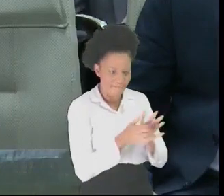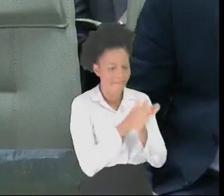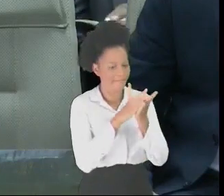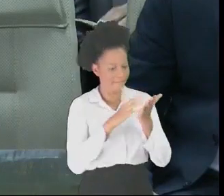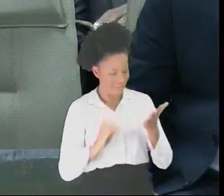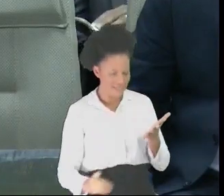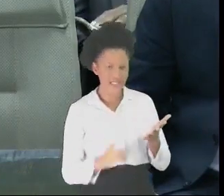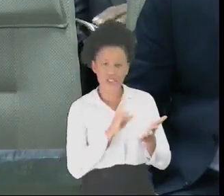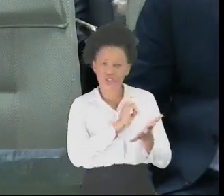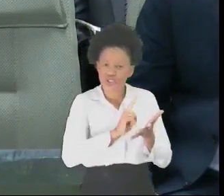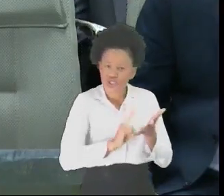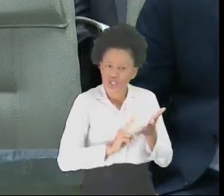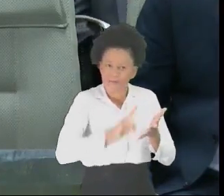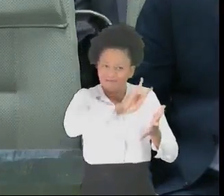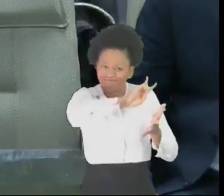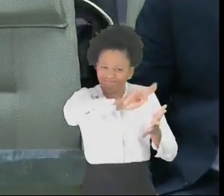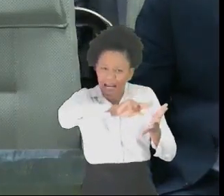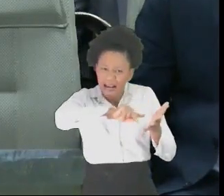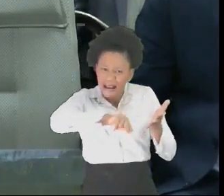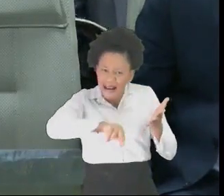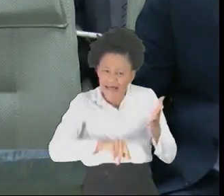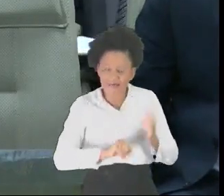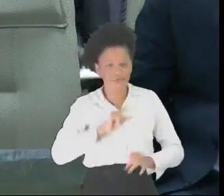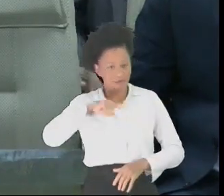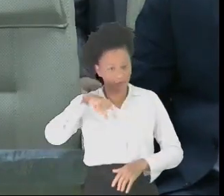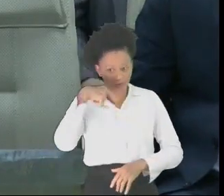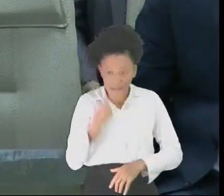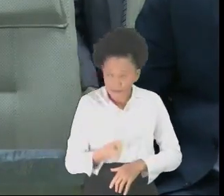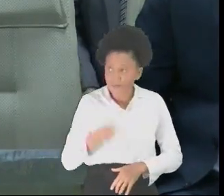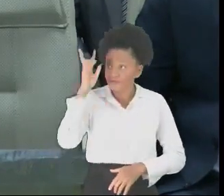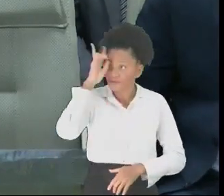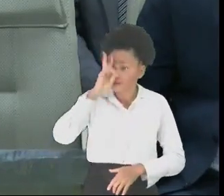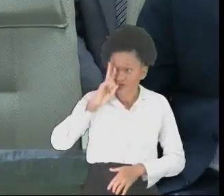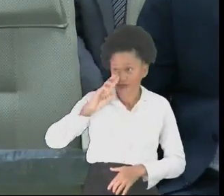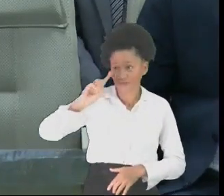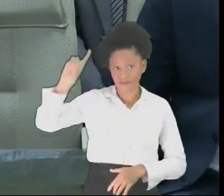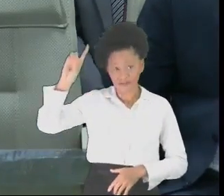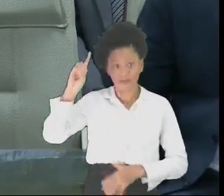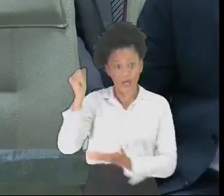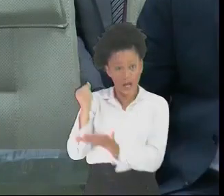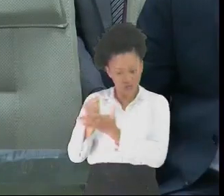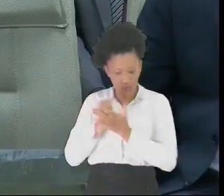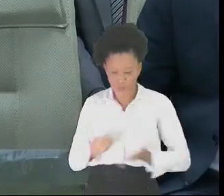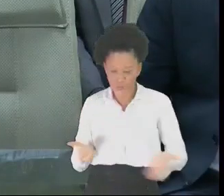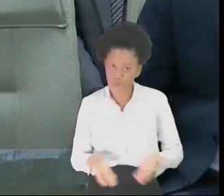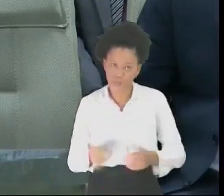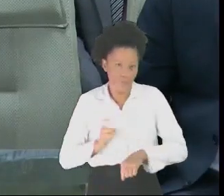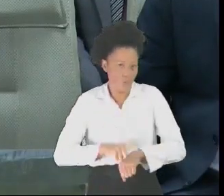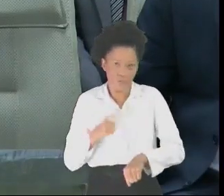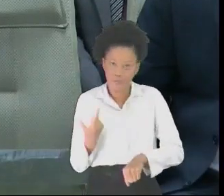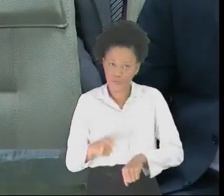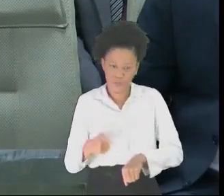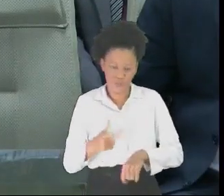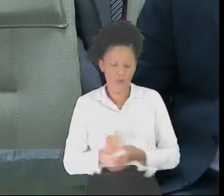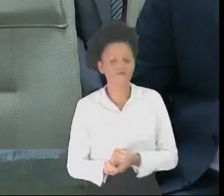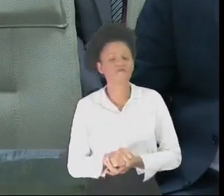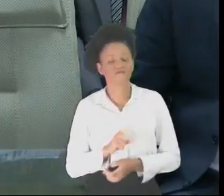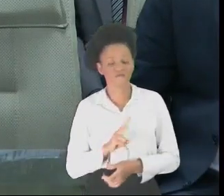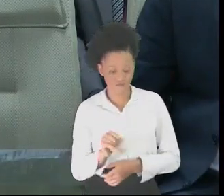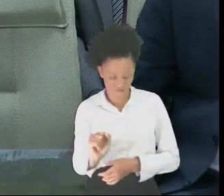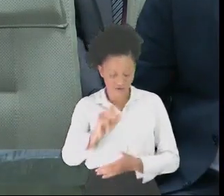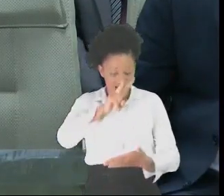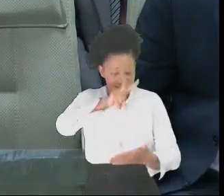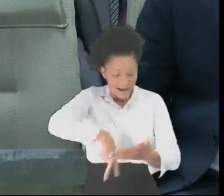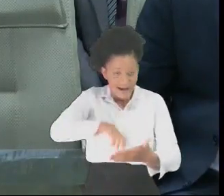tem vários nomes. Depois a gente vai, se Deus nos ajudar, não hoje, outro dia, ler a lista de nomes que